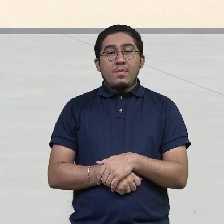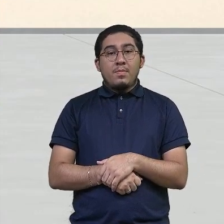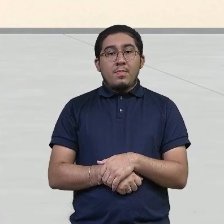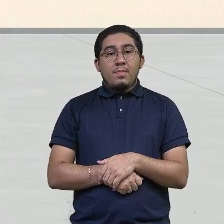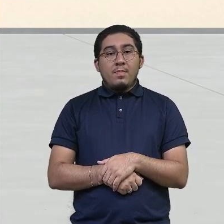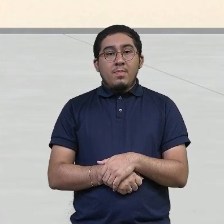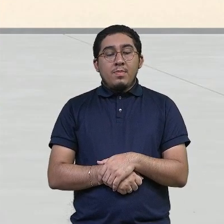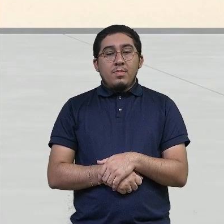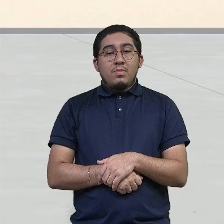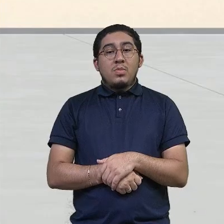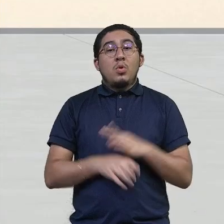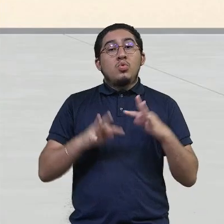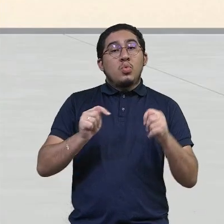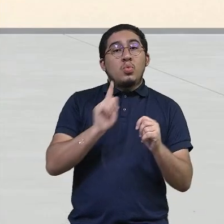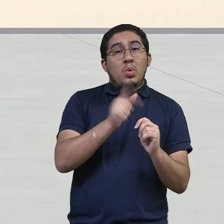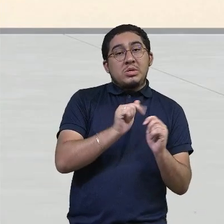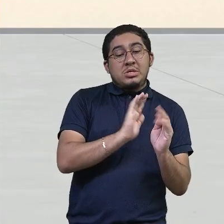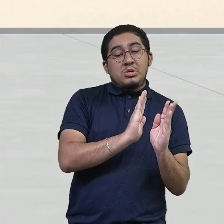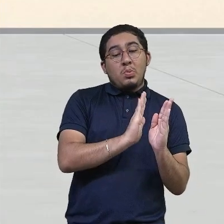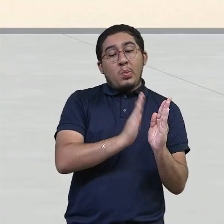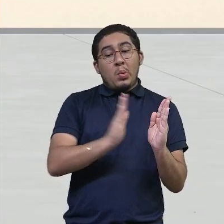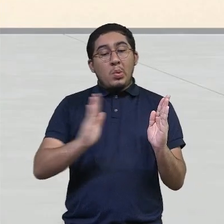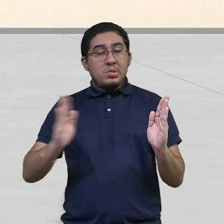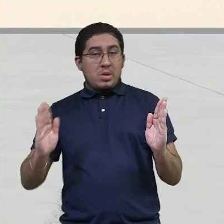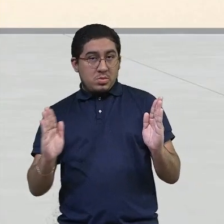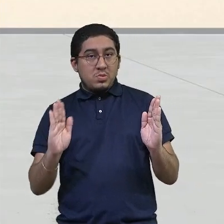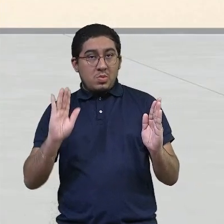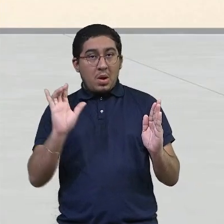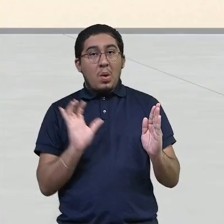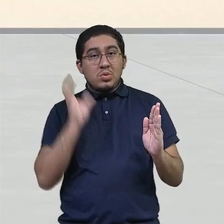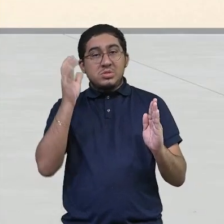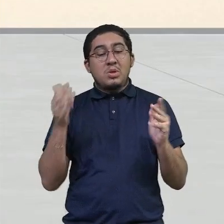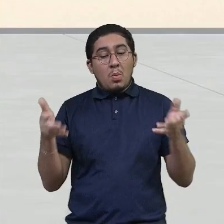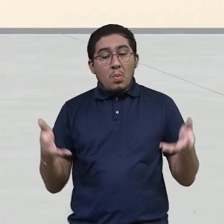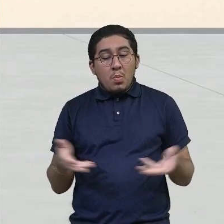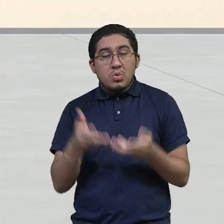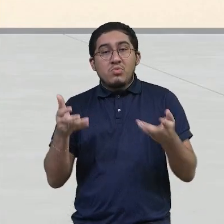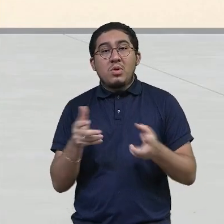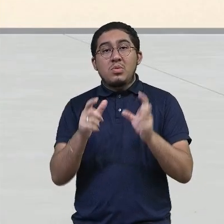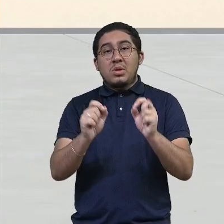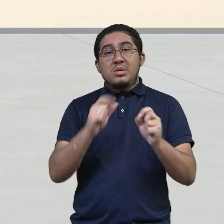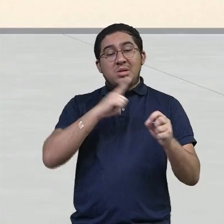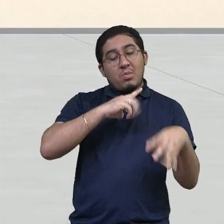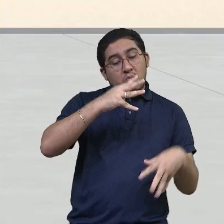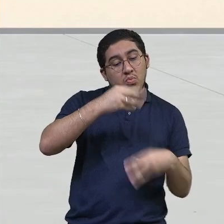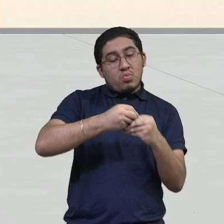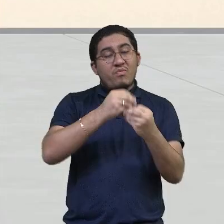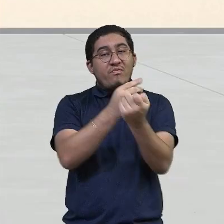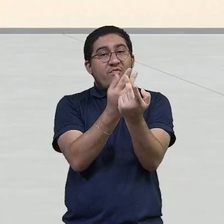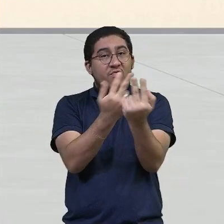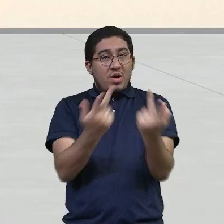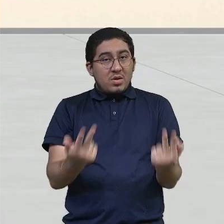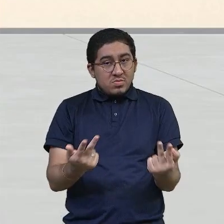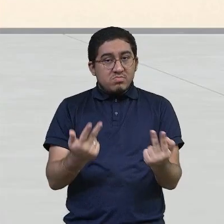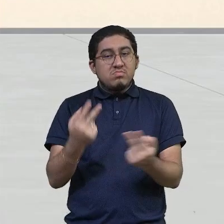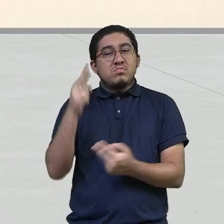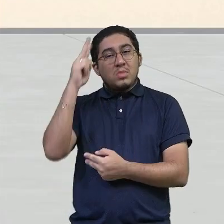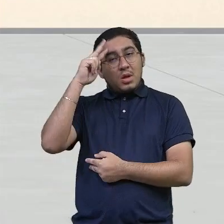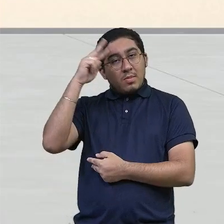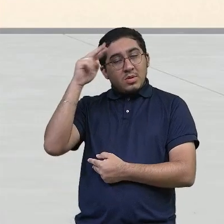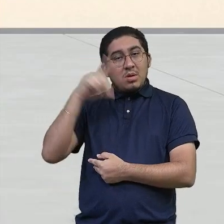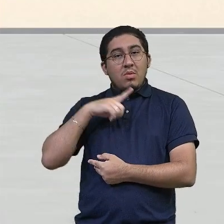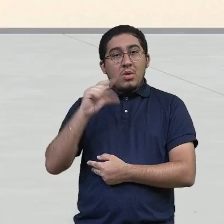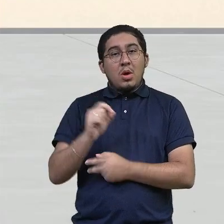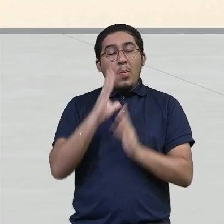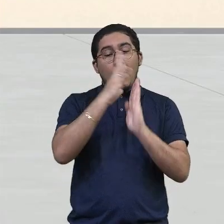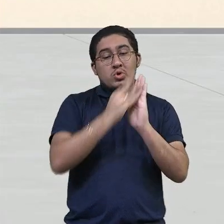esses processos foram impulsionados por uma combinação de fatores, incluindo o esgotamento dos